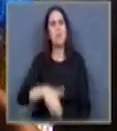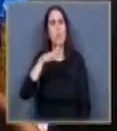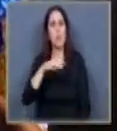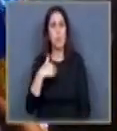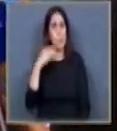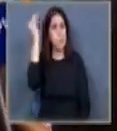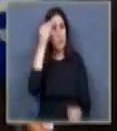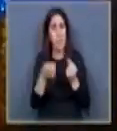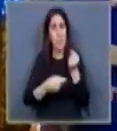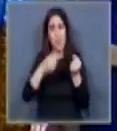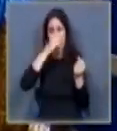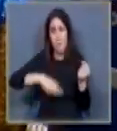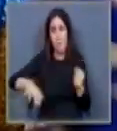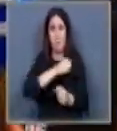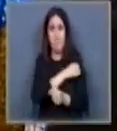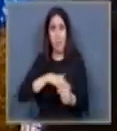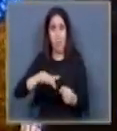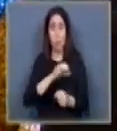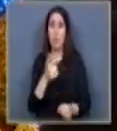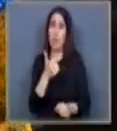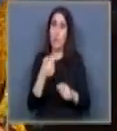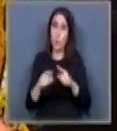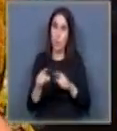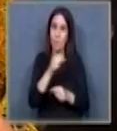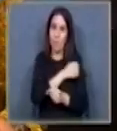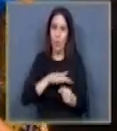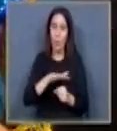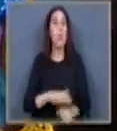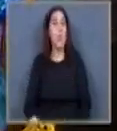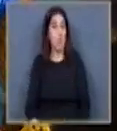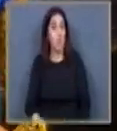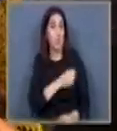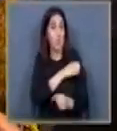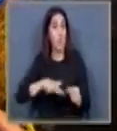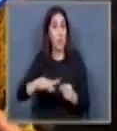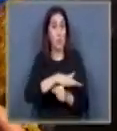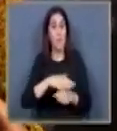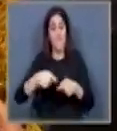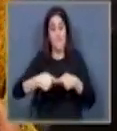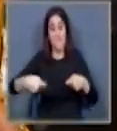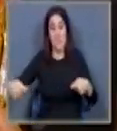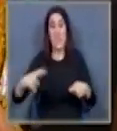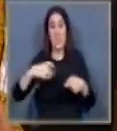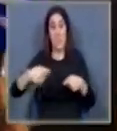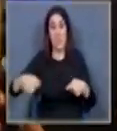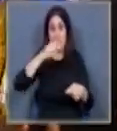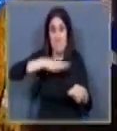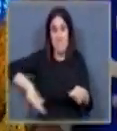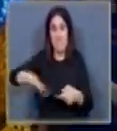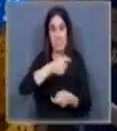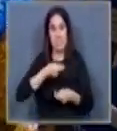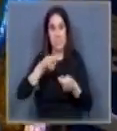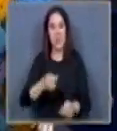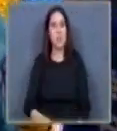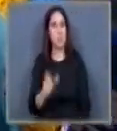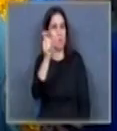no Alentejo, no meio do campo, não havia bairro. É um bairro de outra forma. Era um grande bairro, mas era com muitos hectares de terreno e labradio. Mas como tu te